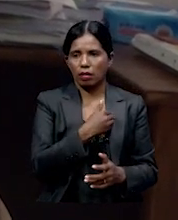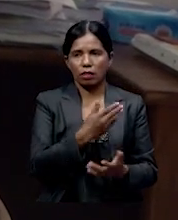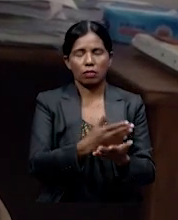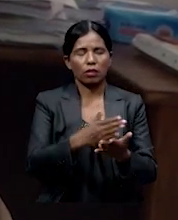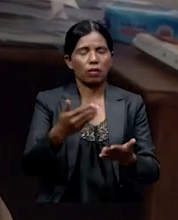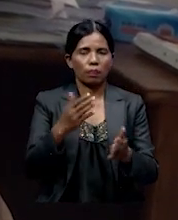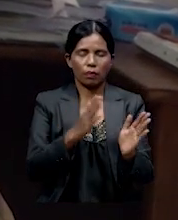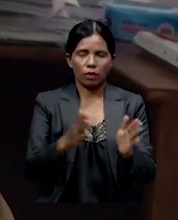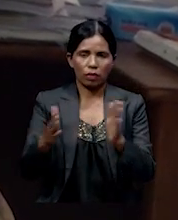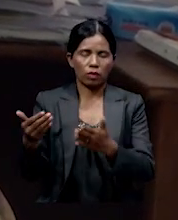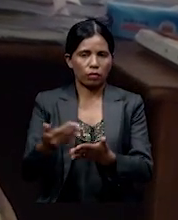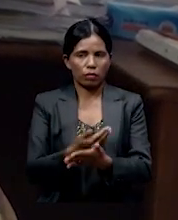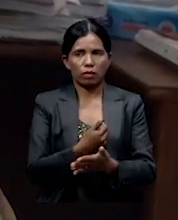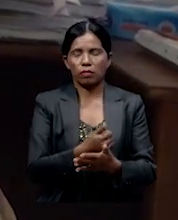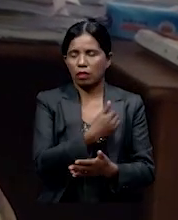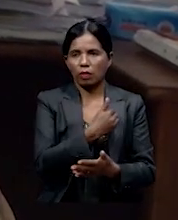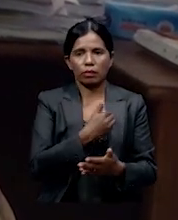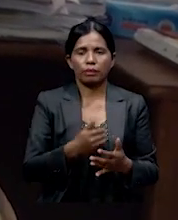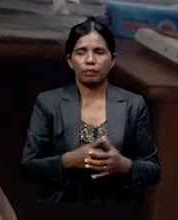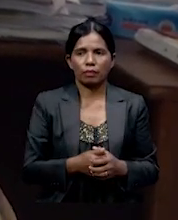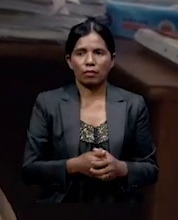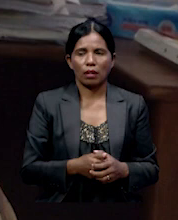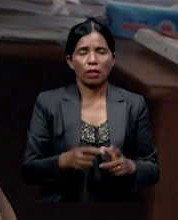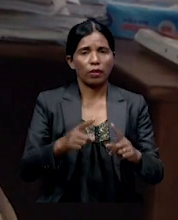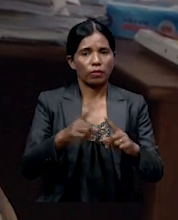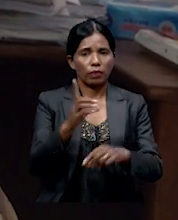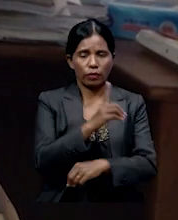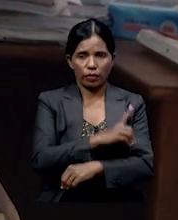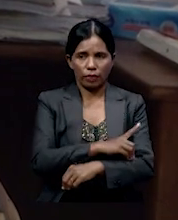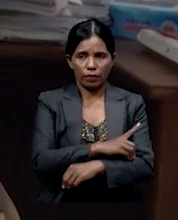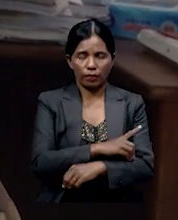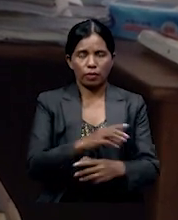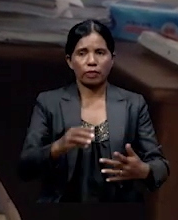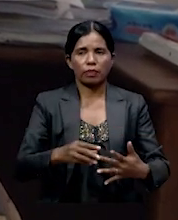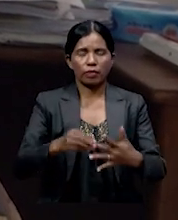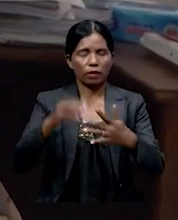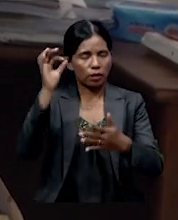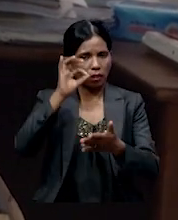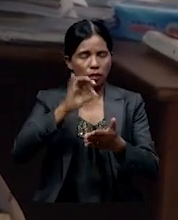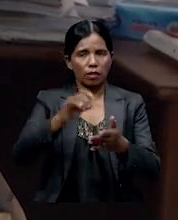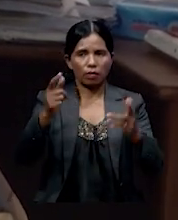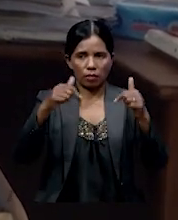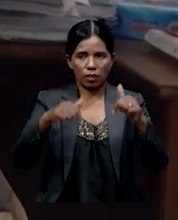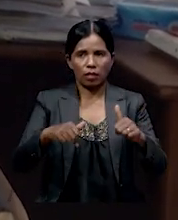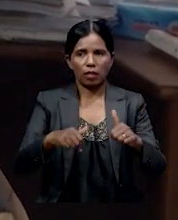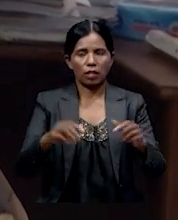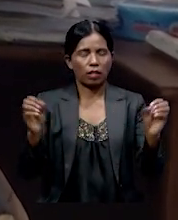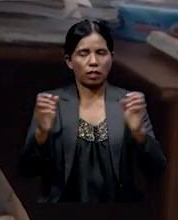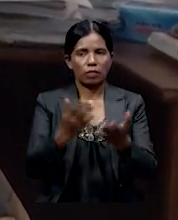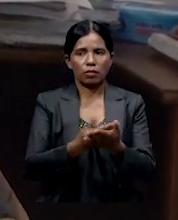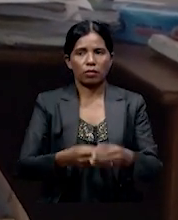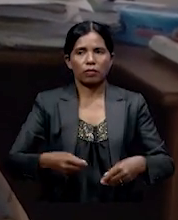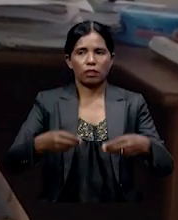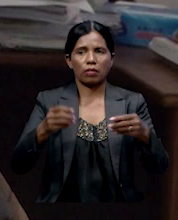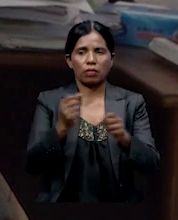fo. Sedau. Oi ofisial ho sekretaris tama ne la os distribusau ne